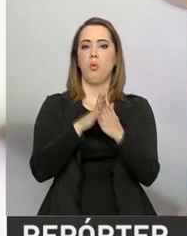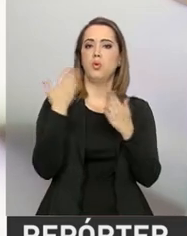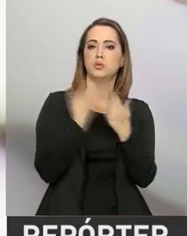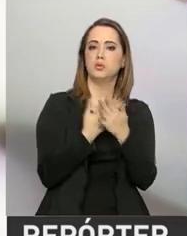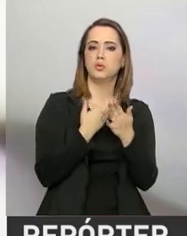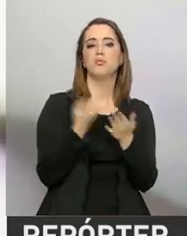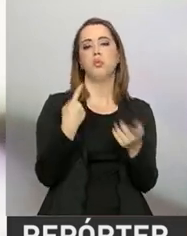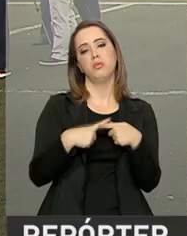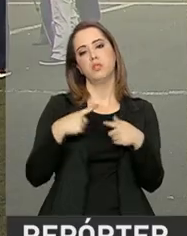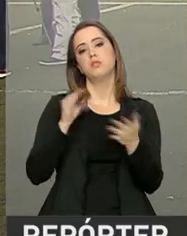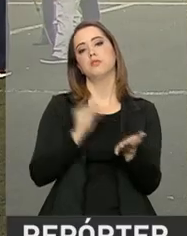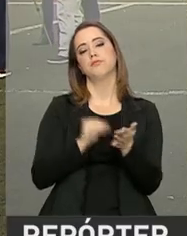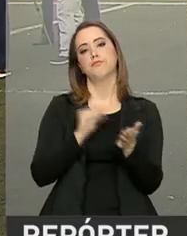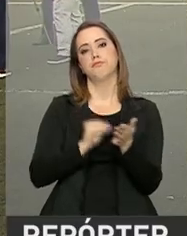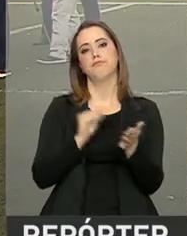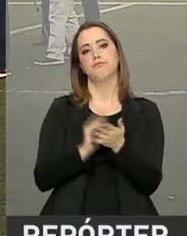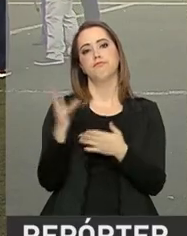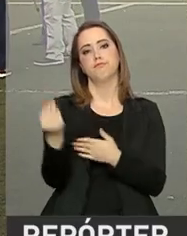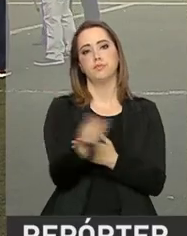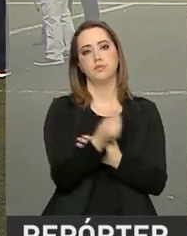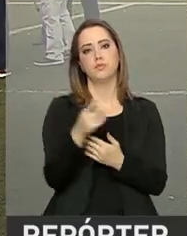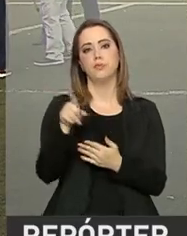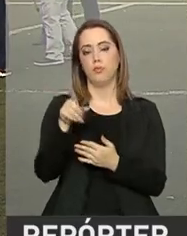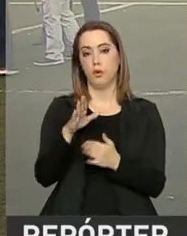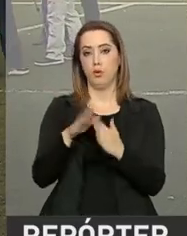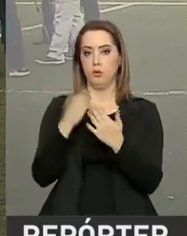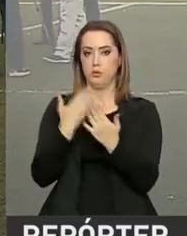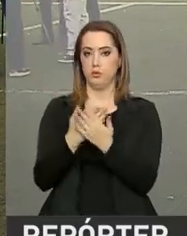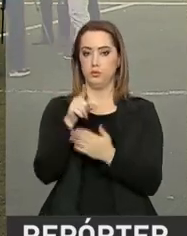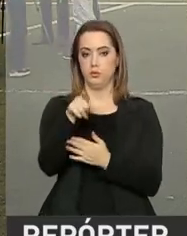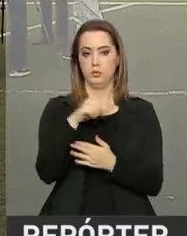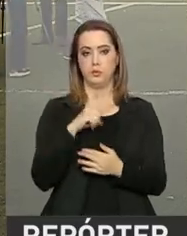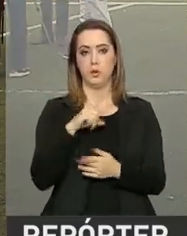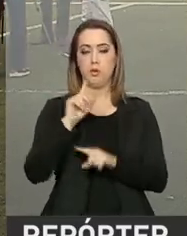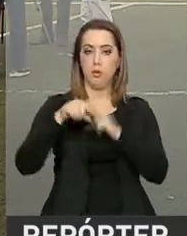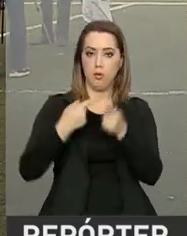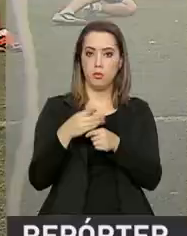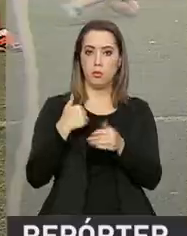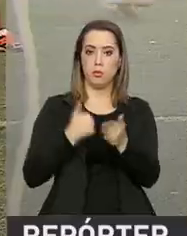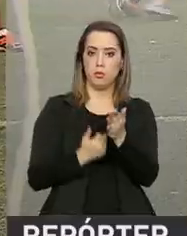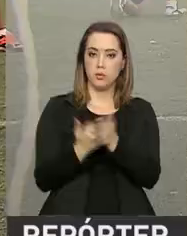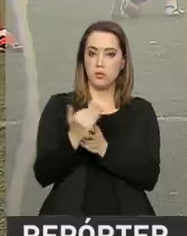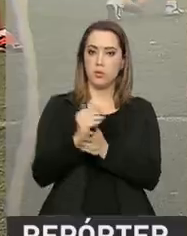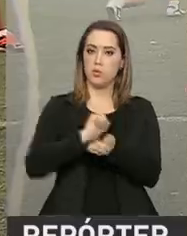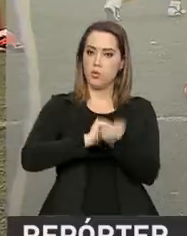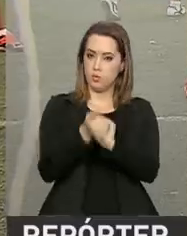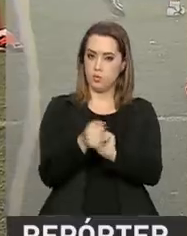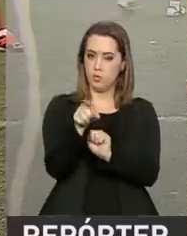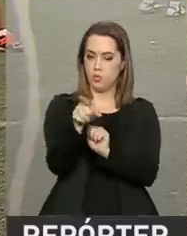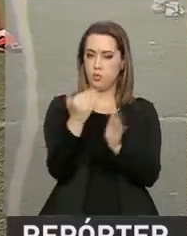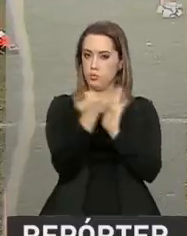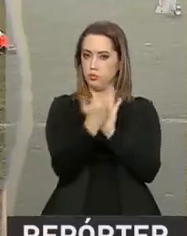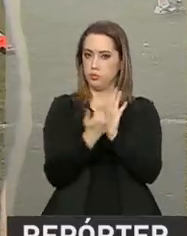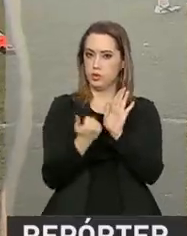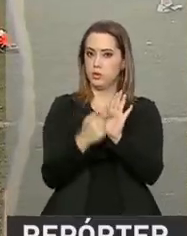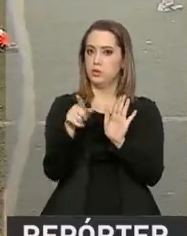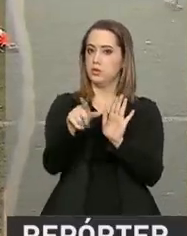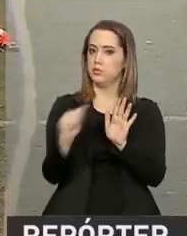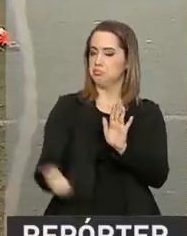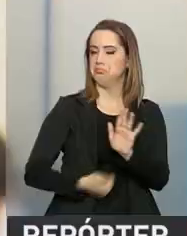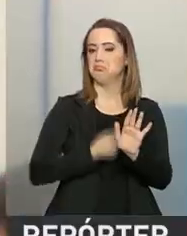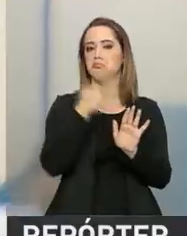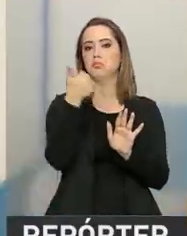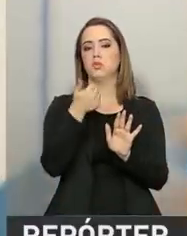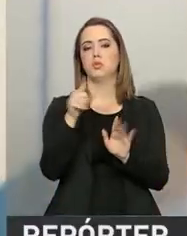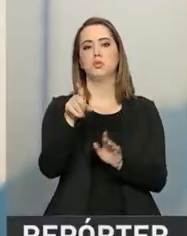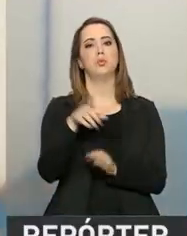faltava muito à escola. Depois que começou a participar do projeto Forças no Esporte do governo federal, ele ficou mais